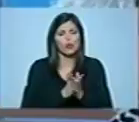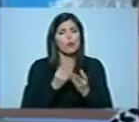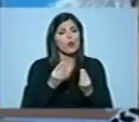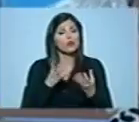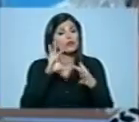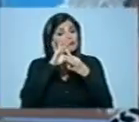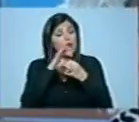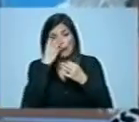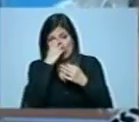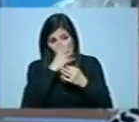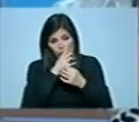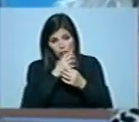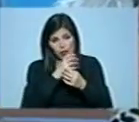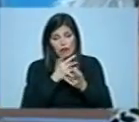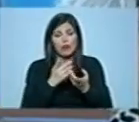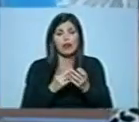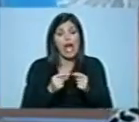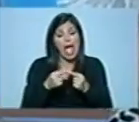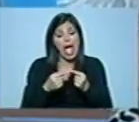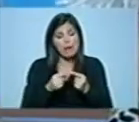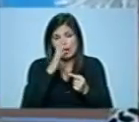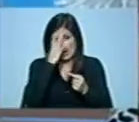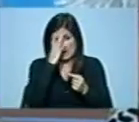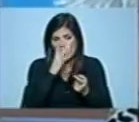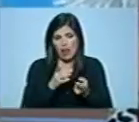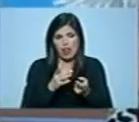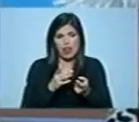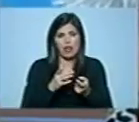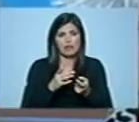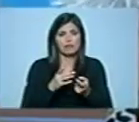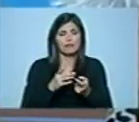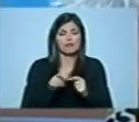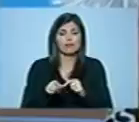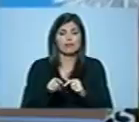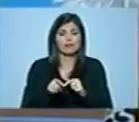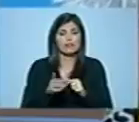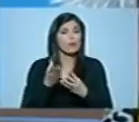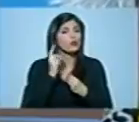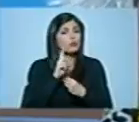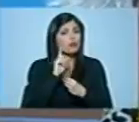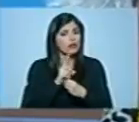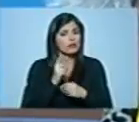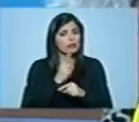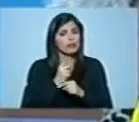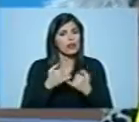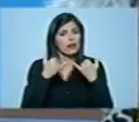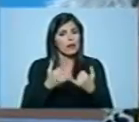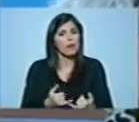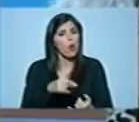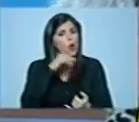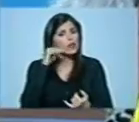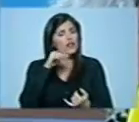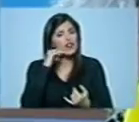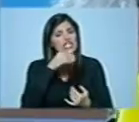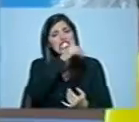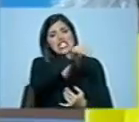a partir do porco e na altura do carnaval é muito suscetível, é muito importante. Porque a seguir temos a quarta-feira de